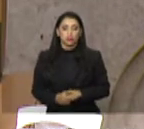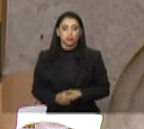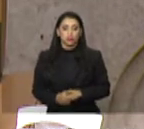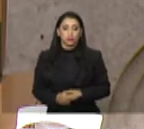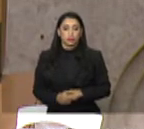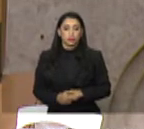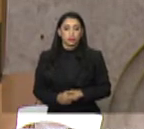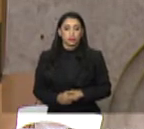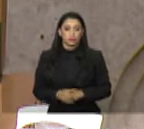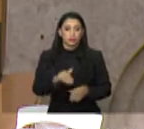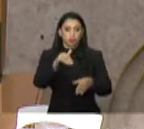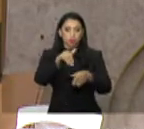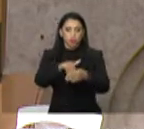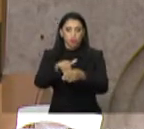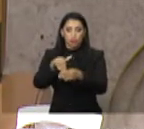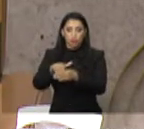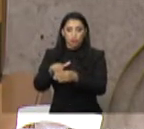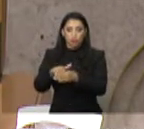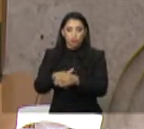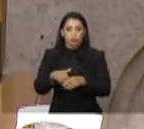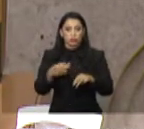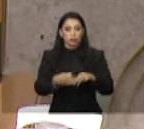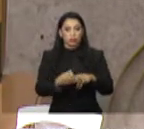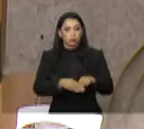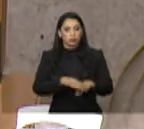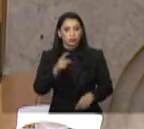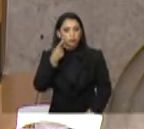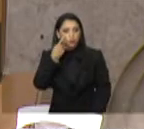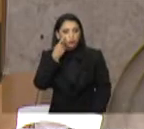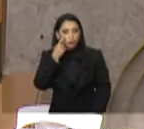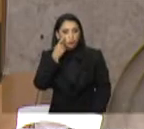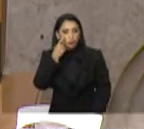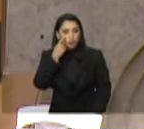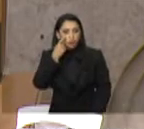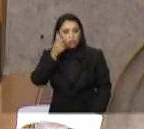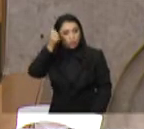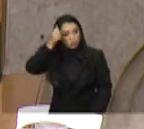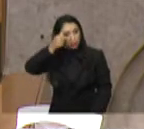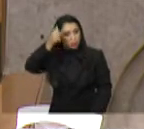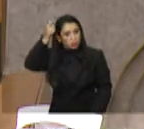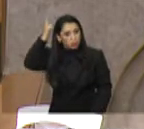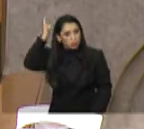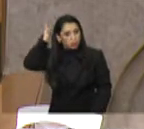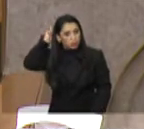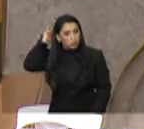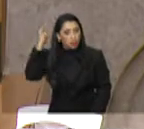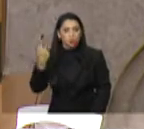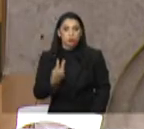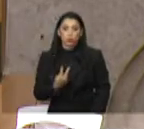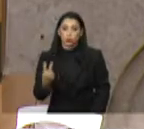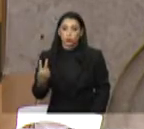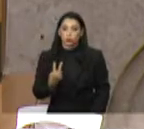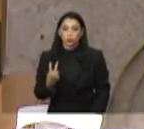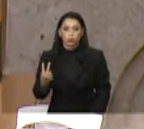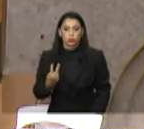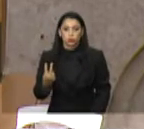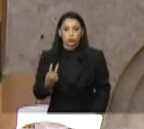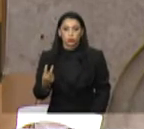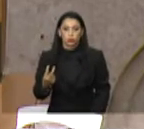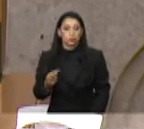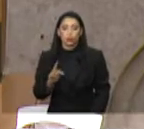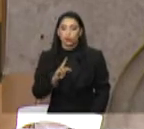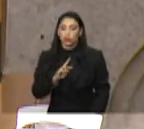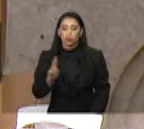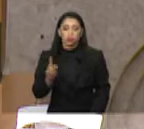e dos votos dos ministros Nunes Marques e Alexandre de Moraes que ambos negando provimento ao recurso